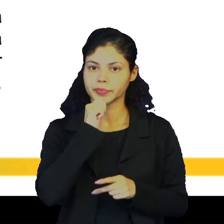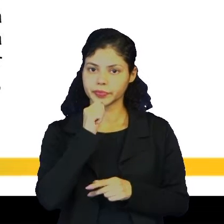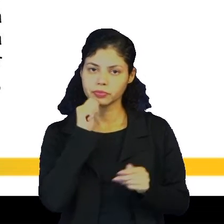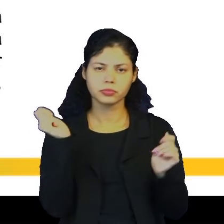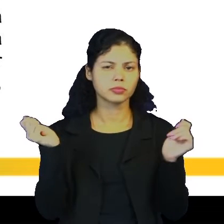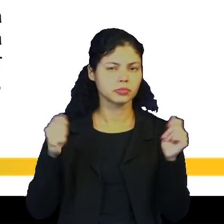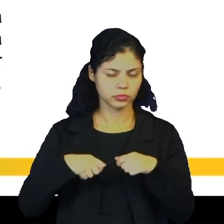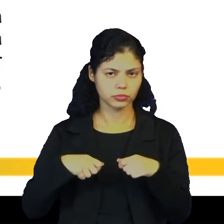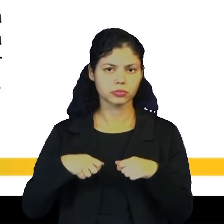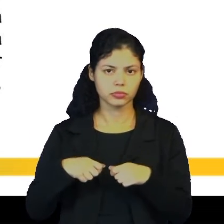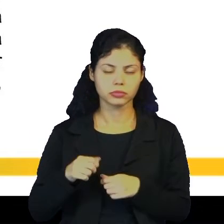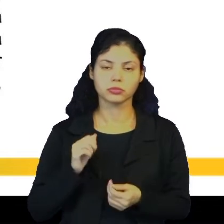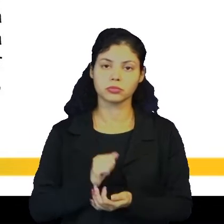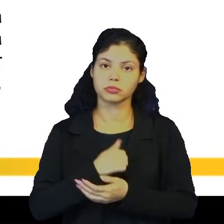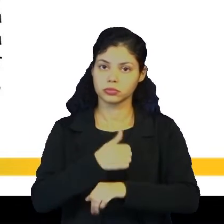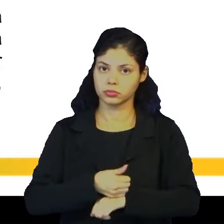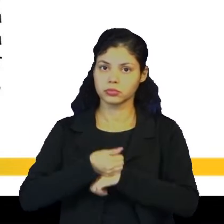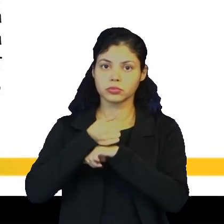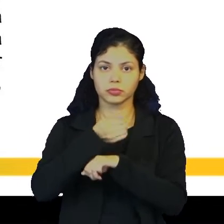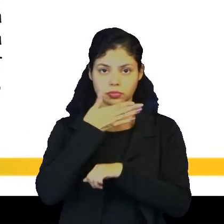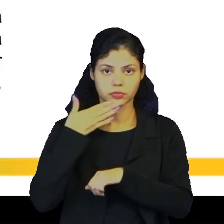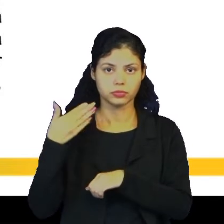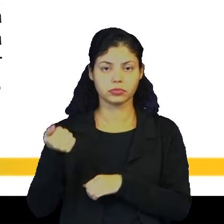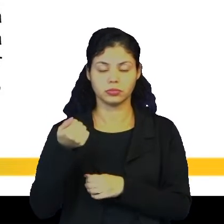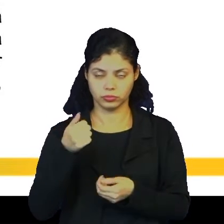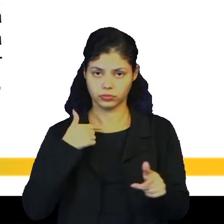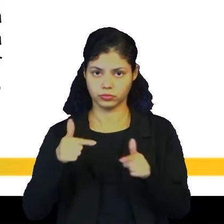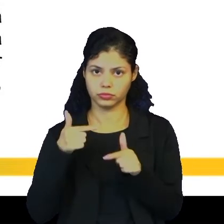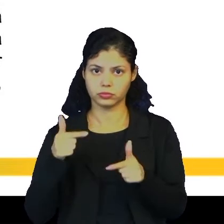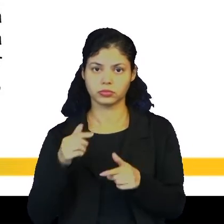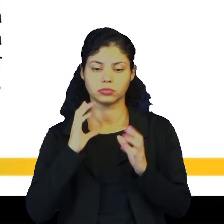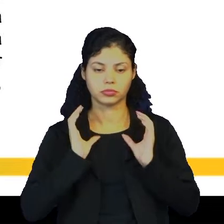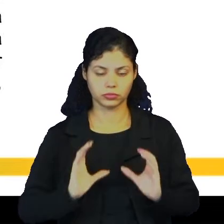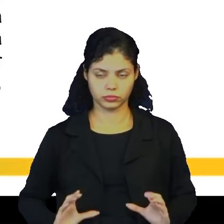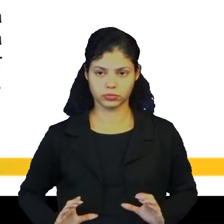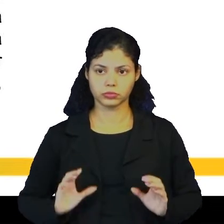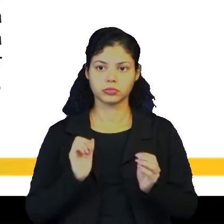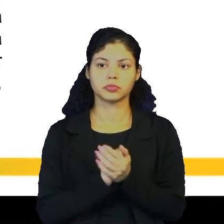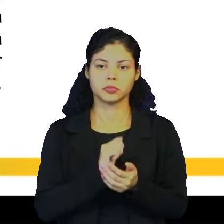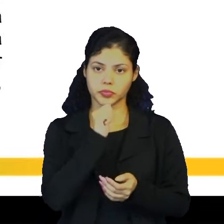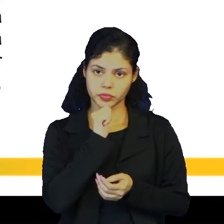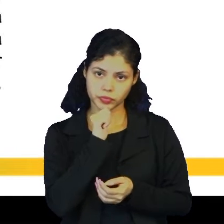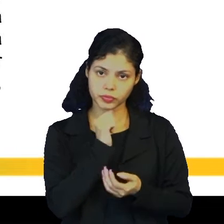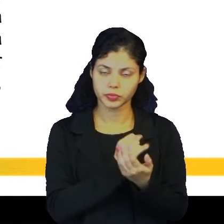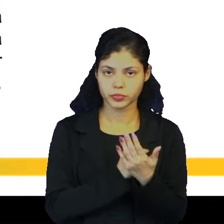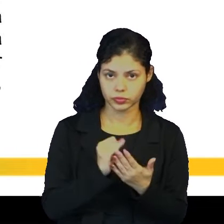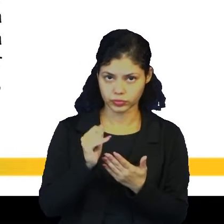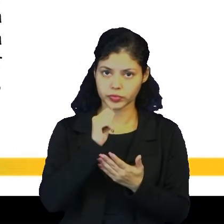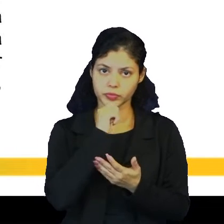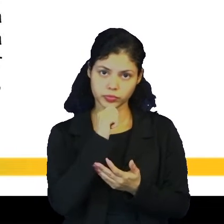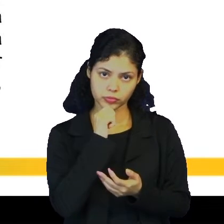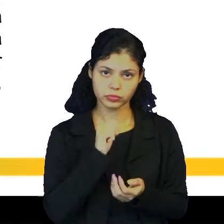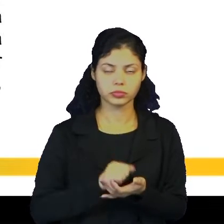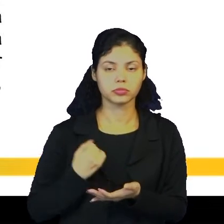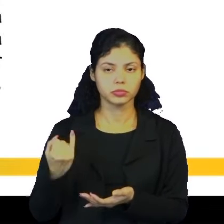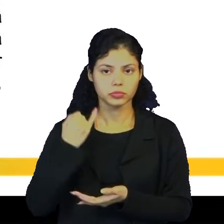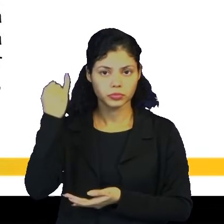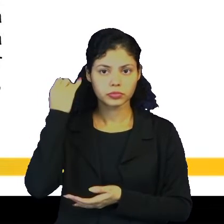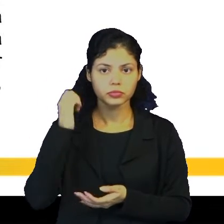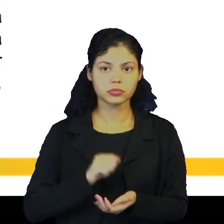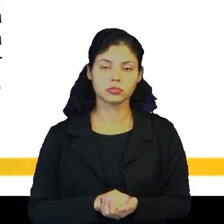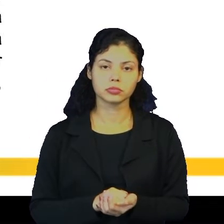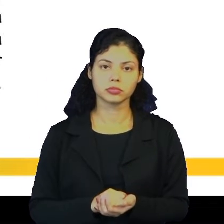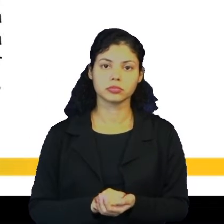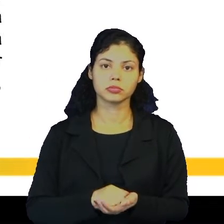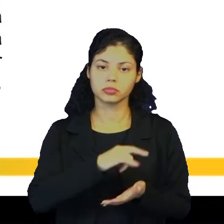de possibilitar a qualificação para o trabalho e para o exercício da cidadania. Para além da instrução elementar ou fundamental,